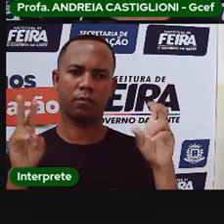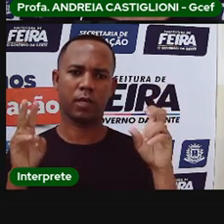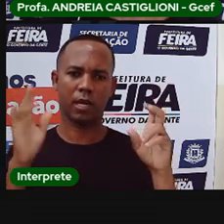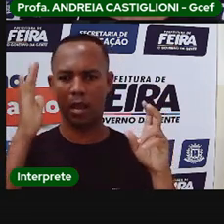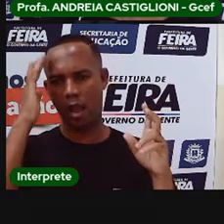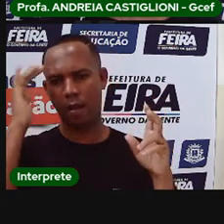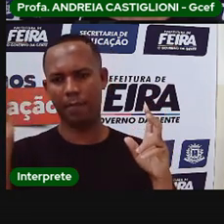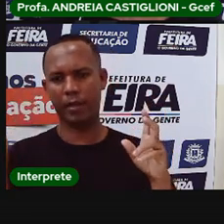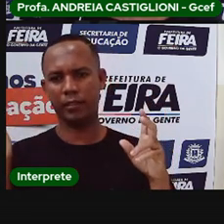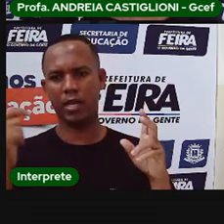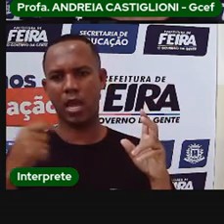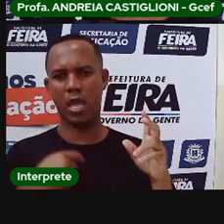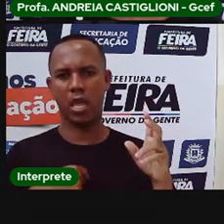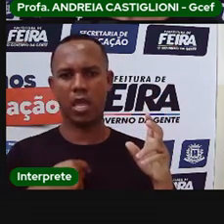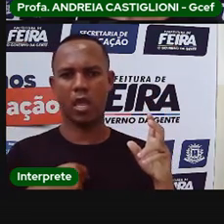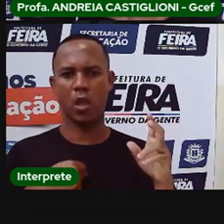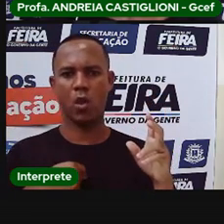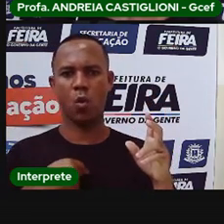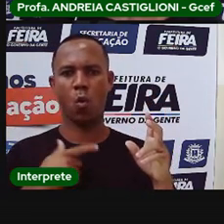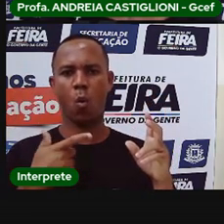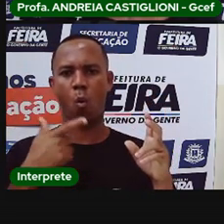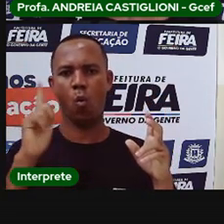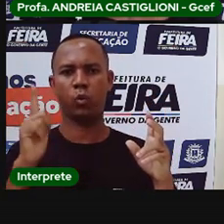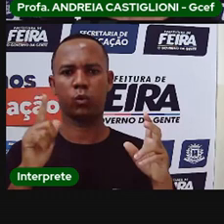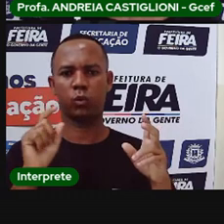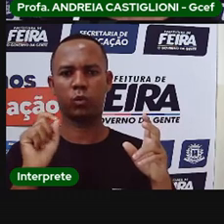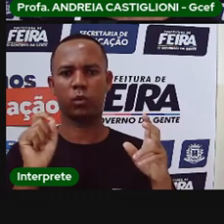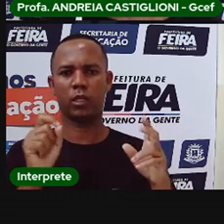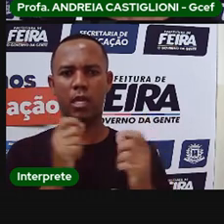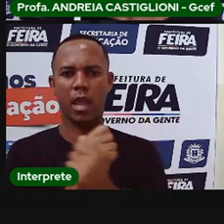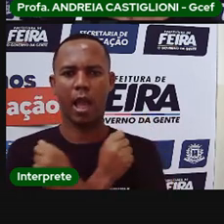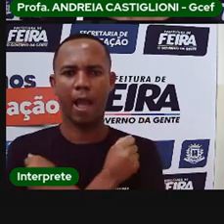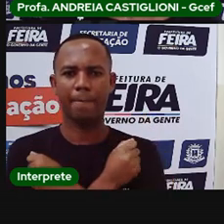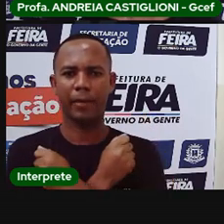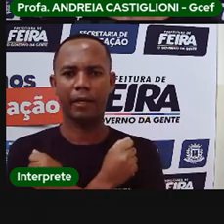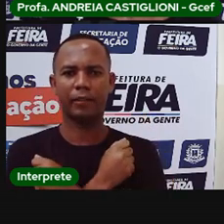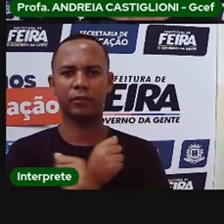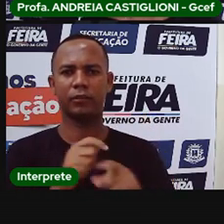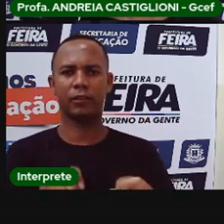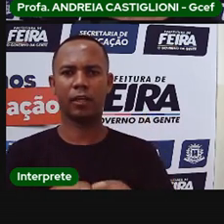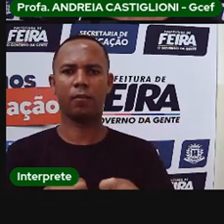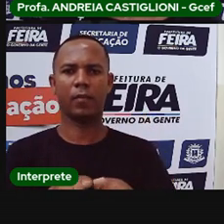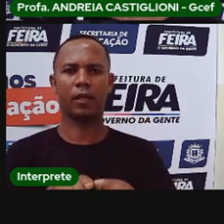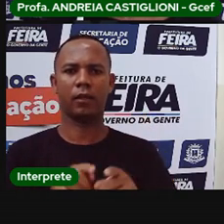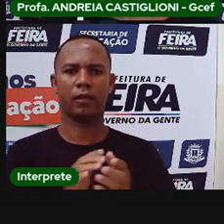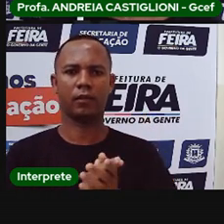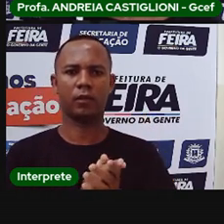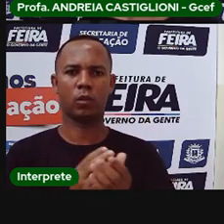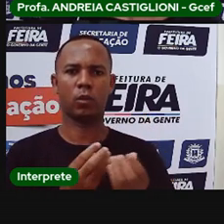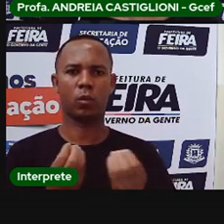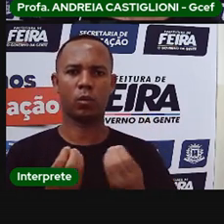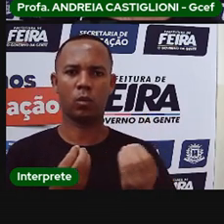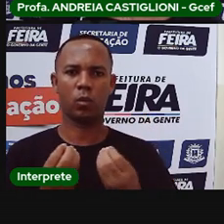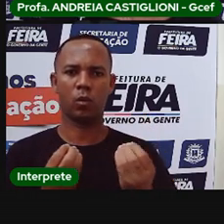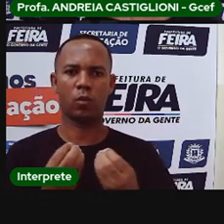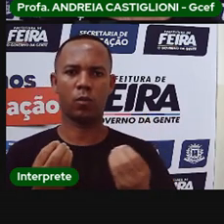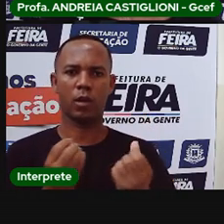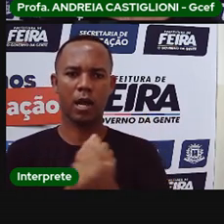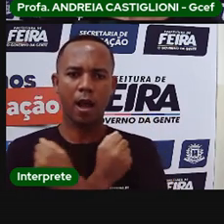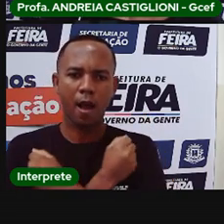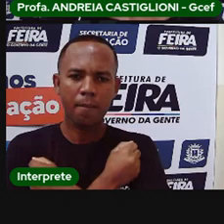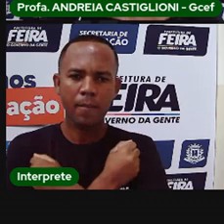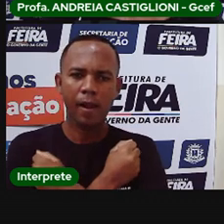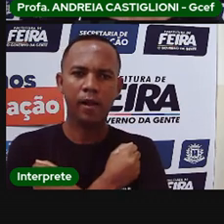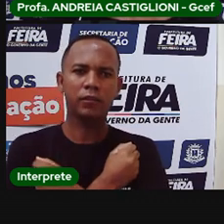ser Eu e o Outro para Além do Abraço. Vamos falar sobre esse momento, né? Desse abraço